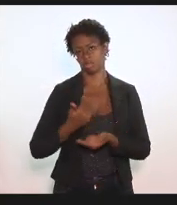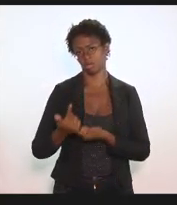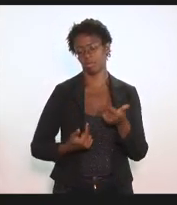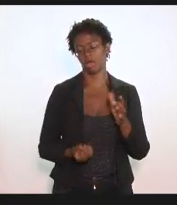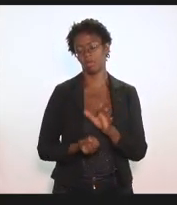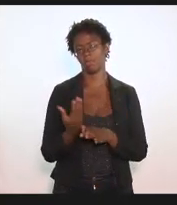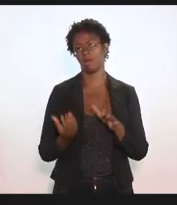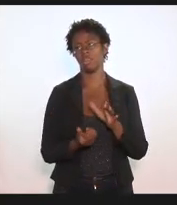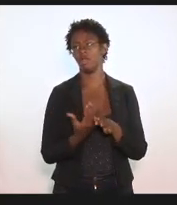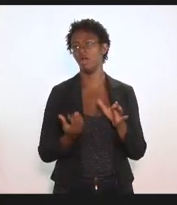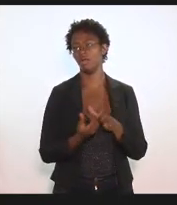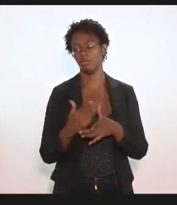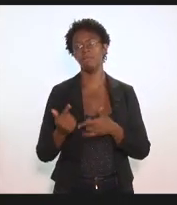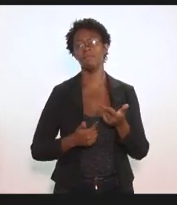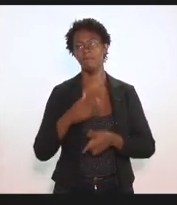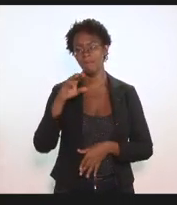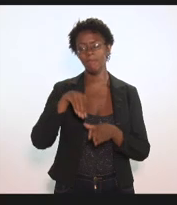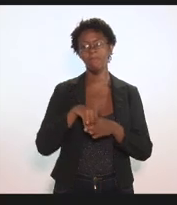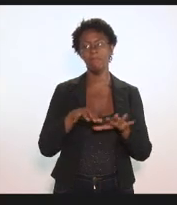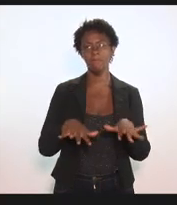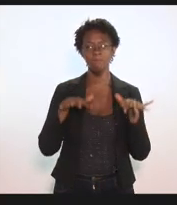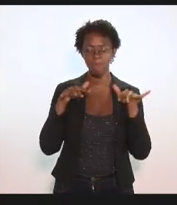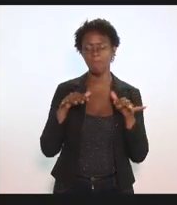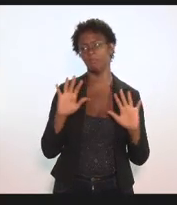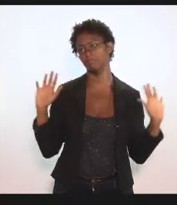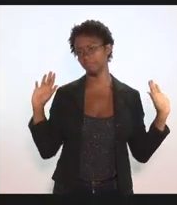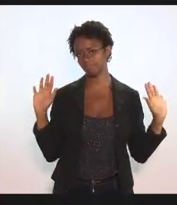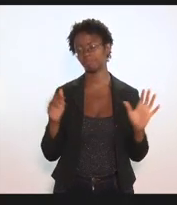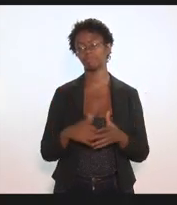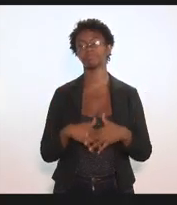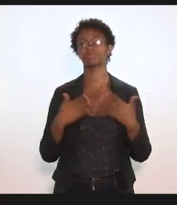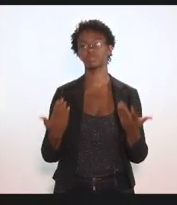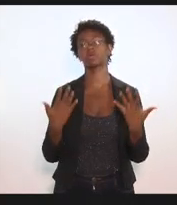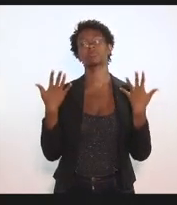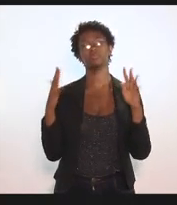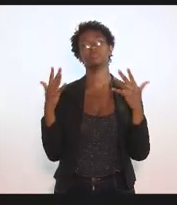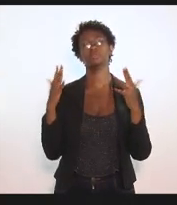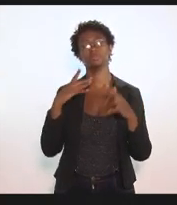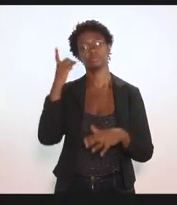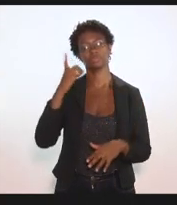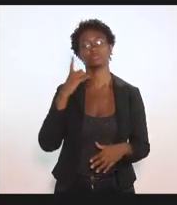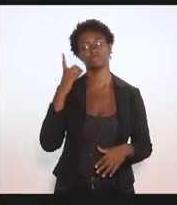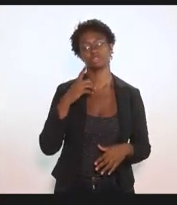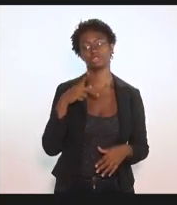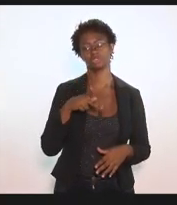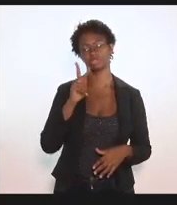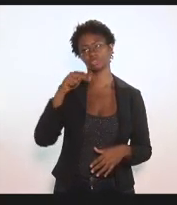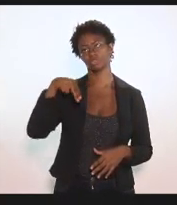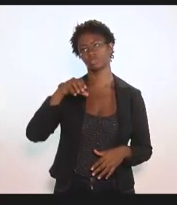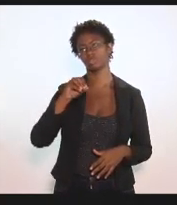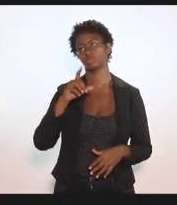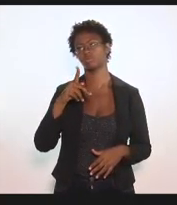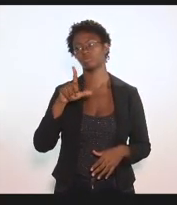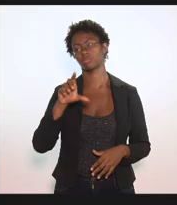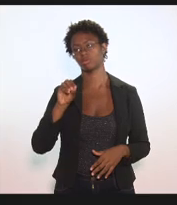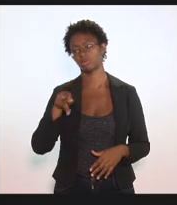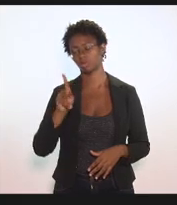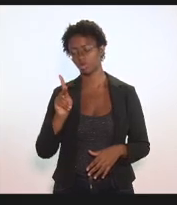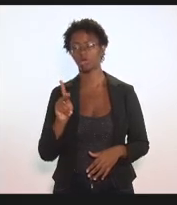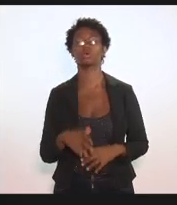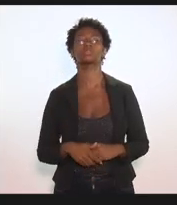produzir o nosso trabalho aqui dentro do parlamento. Então, parabéns ao deputado Alexandre Knoploch. Sou